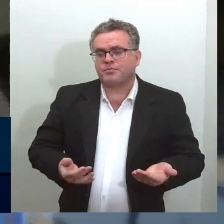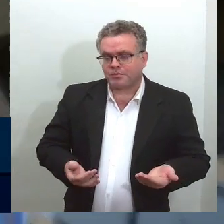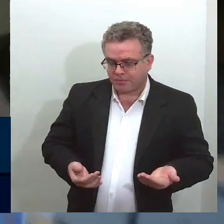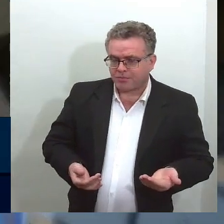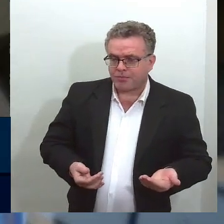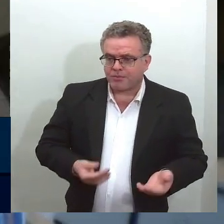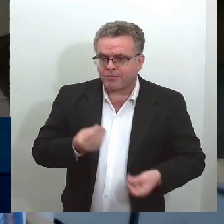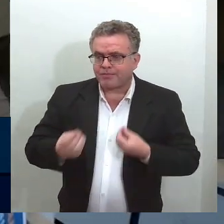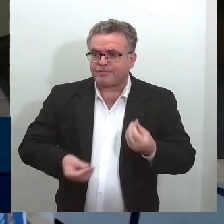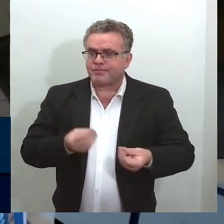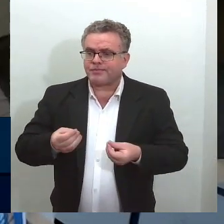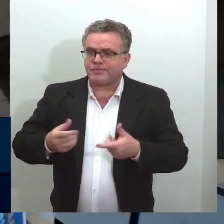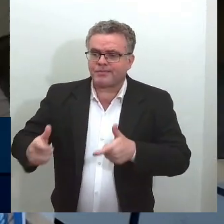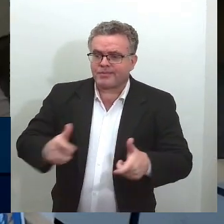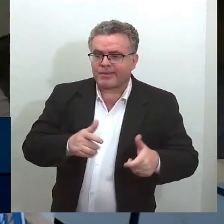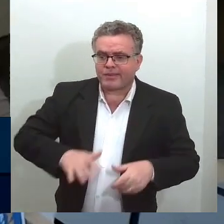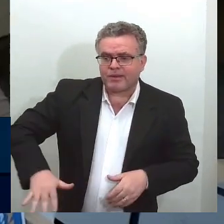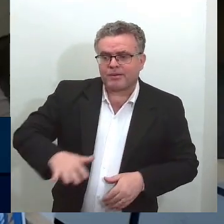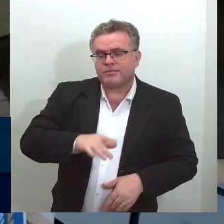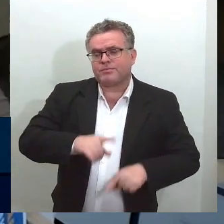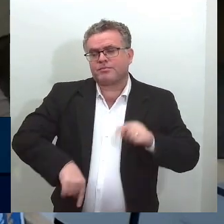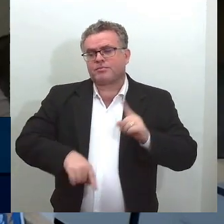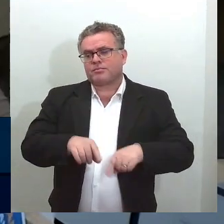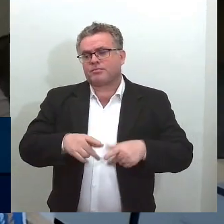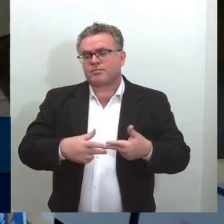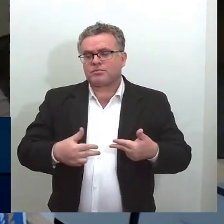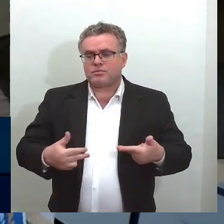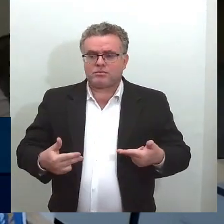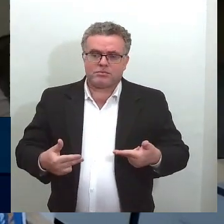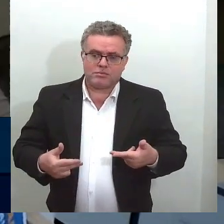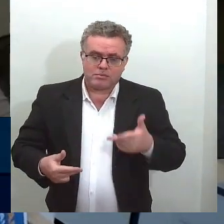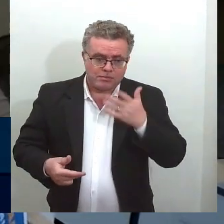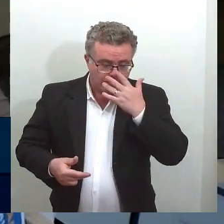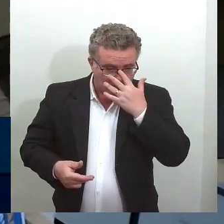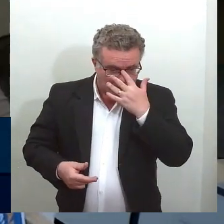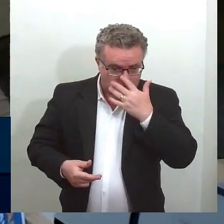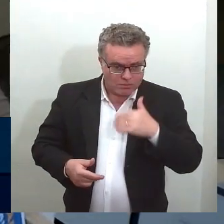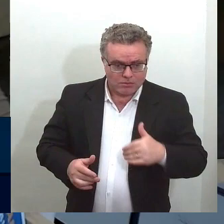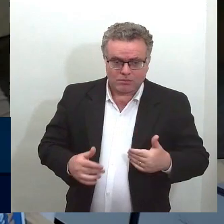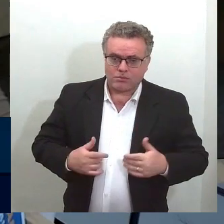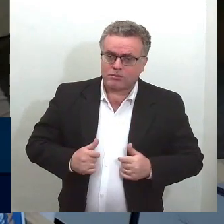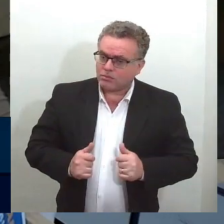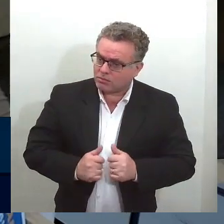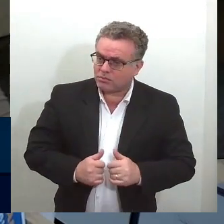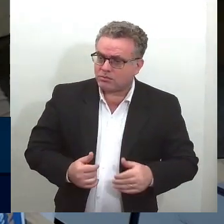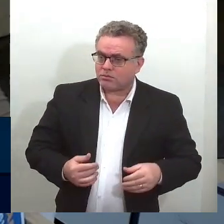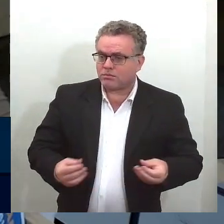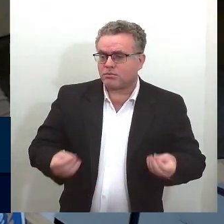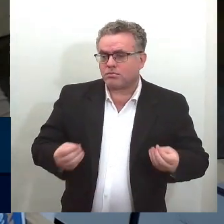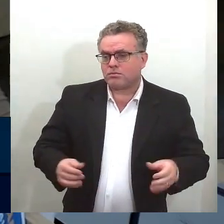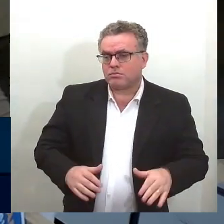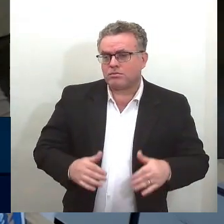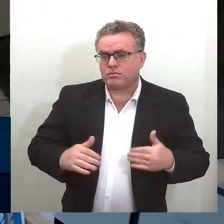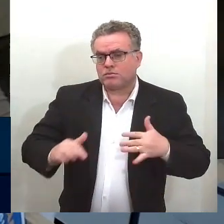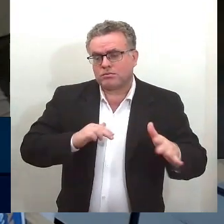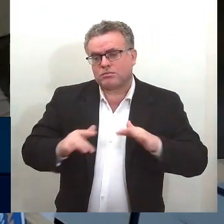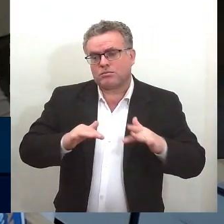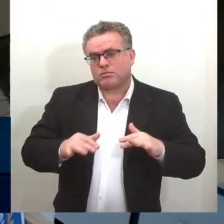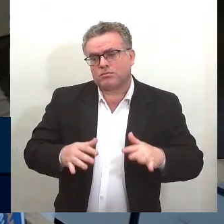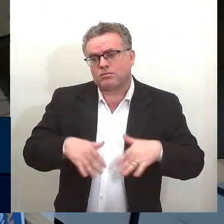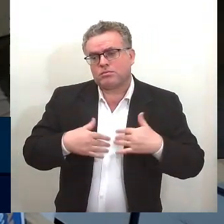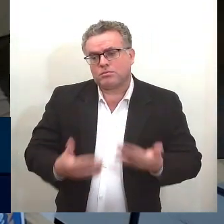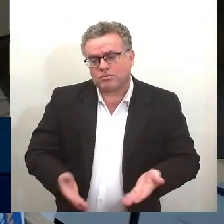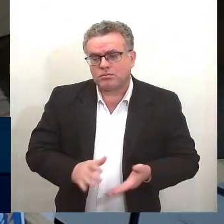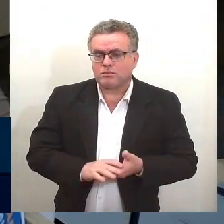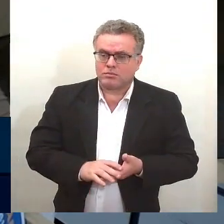toda uma cadeia que é movimentada. Mas sobre esse tema específico do ITCMD, foi